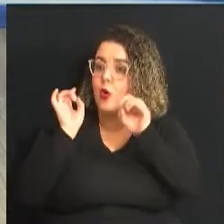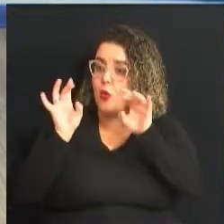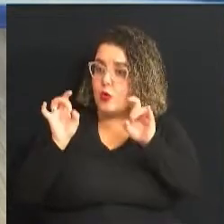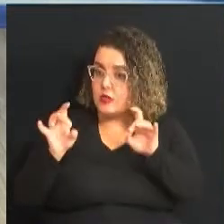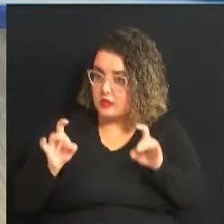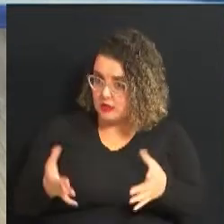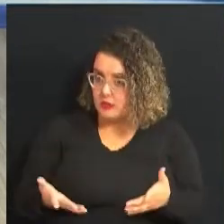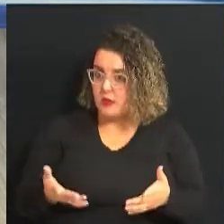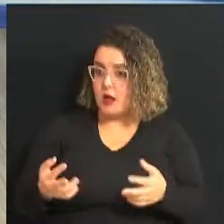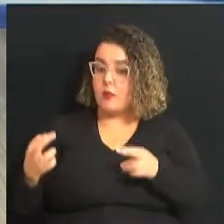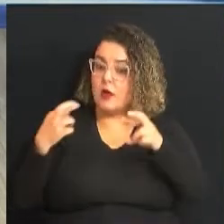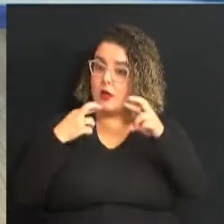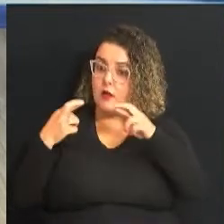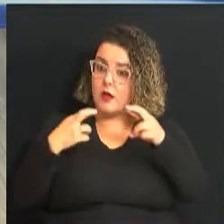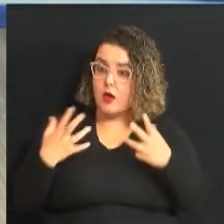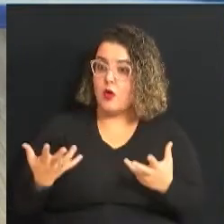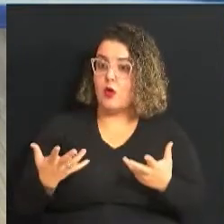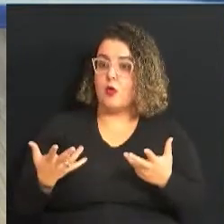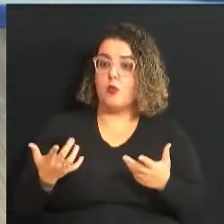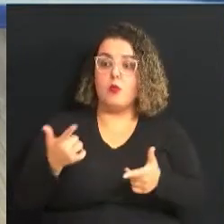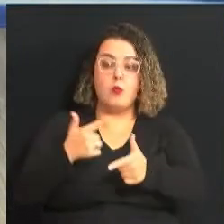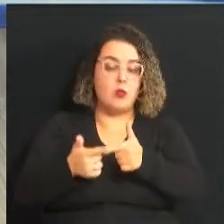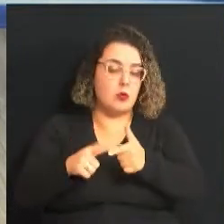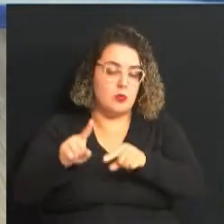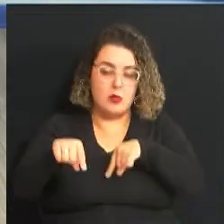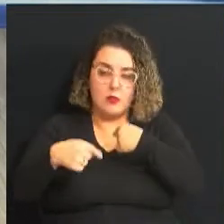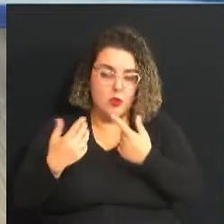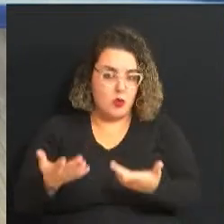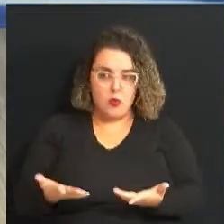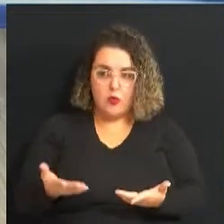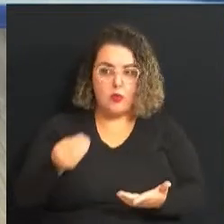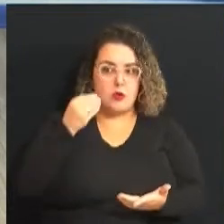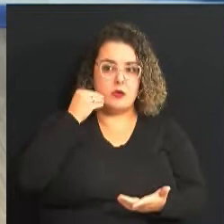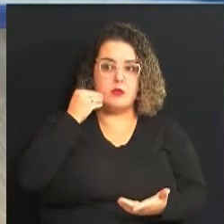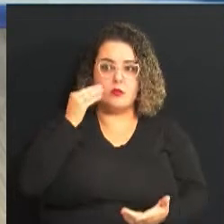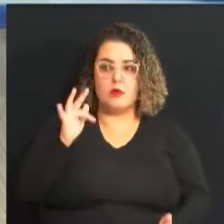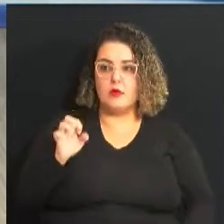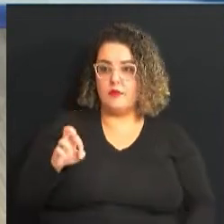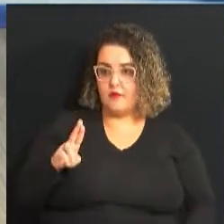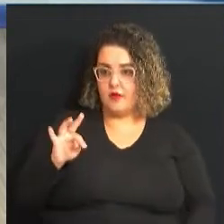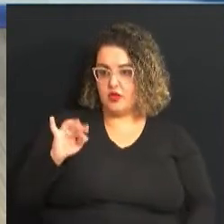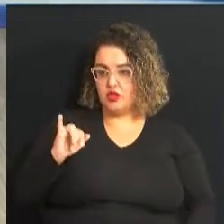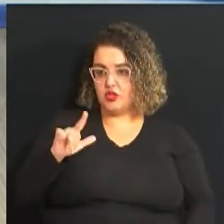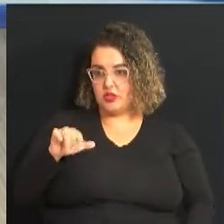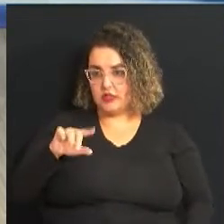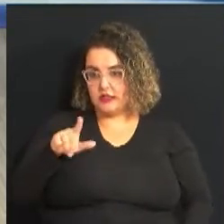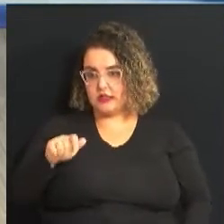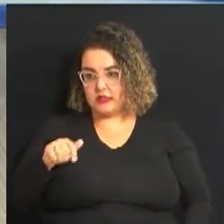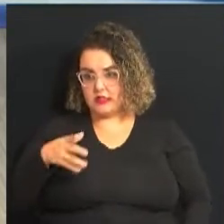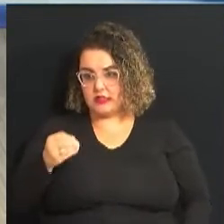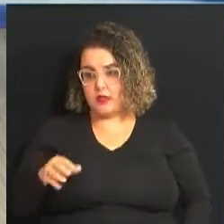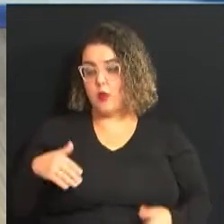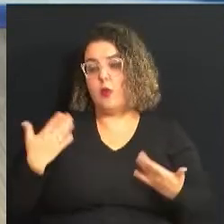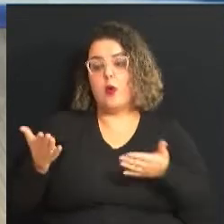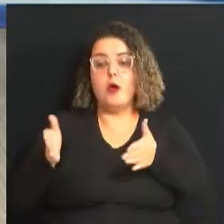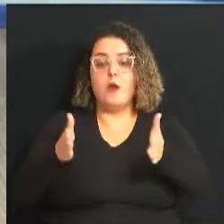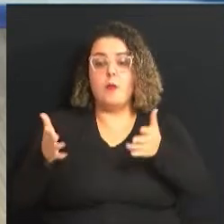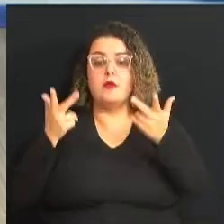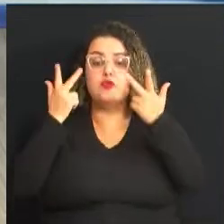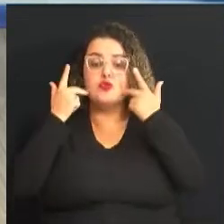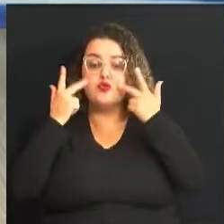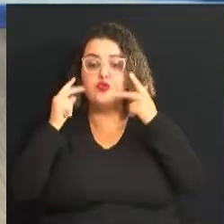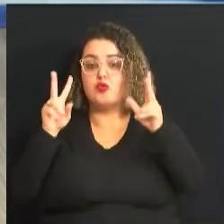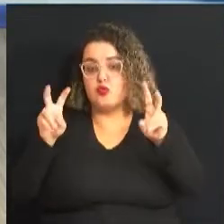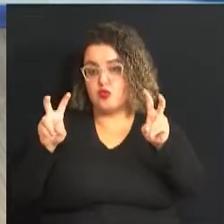para ver se tem algum outro problema ou tentar uma fertilização? Enfim, até quando é normal? Qual que é esse período?